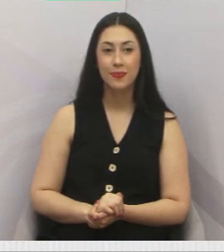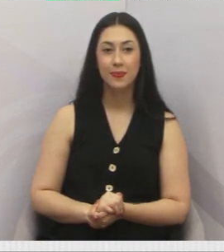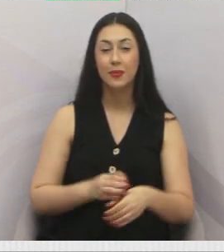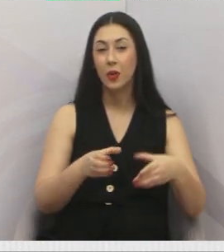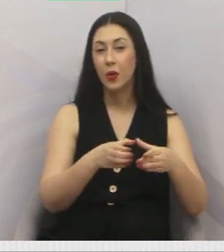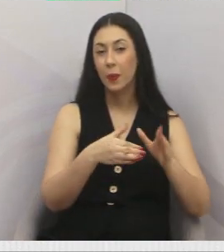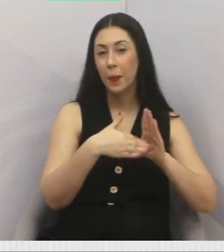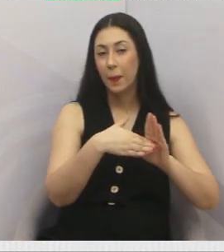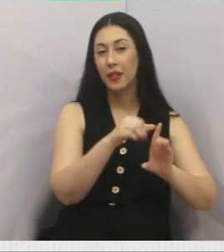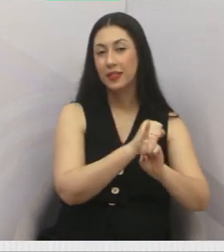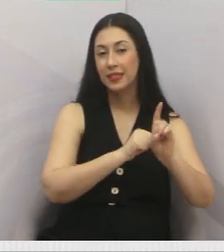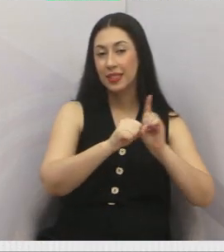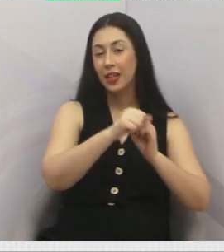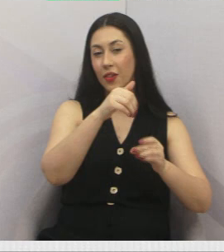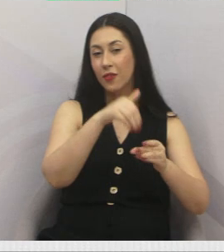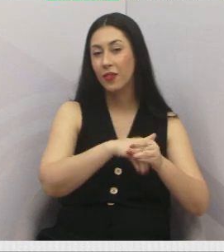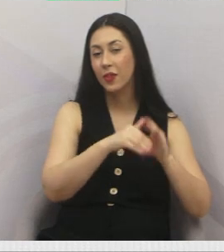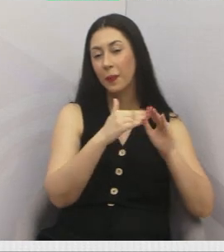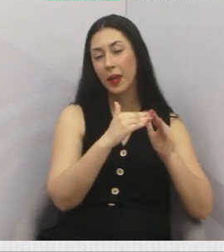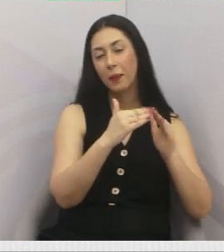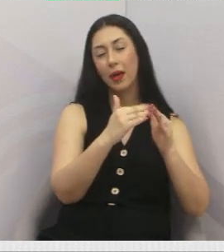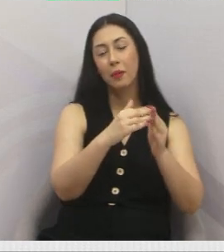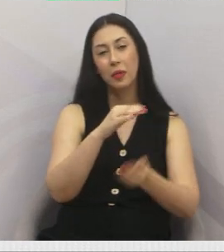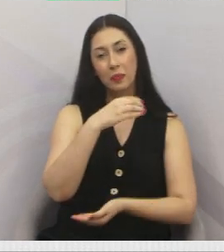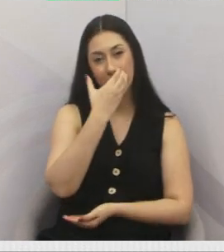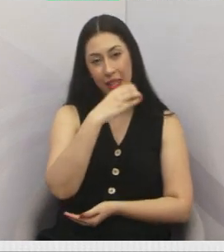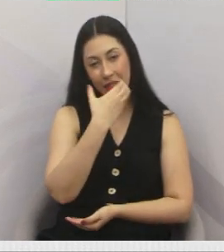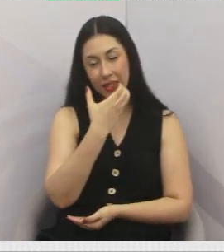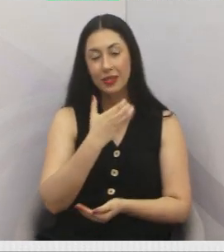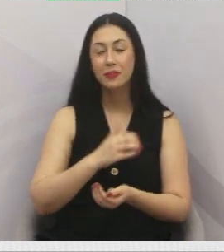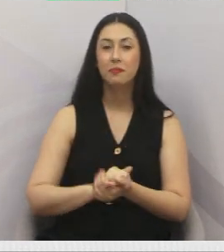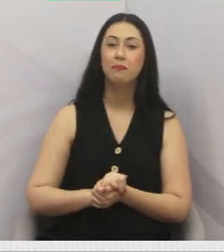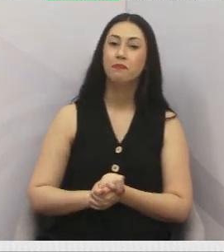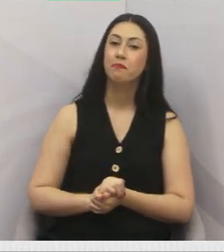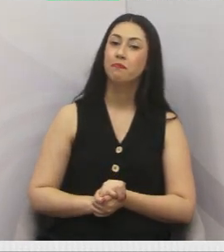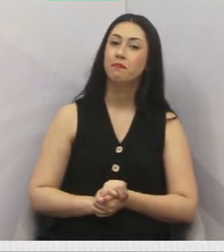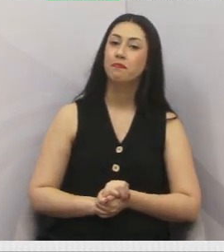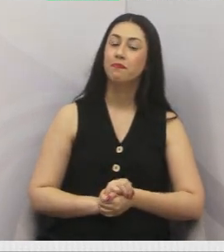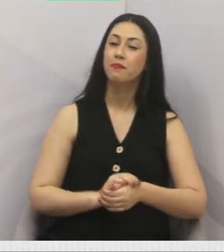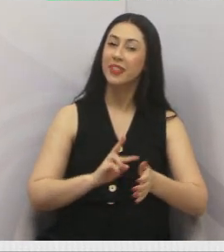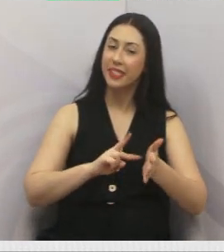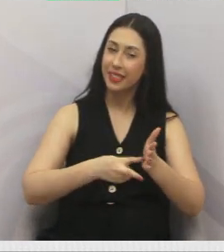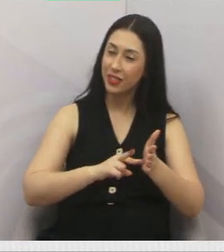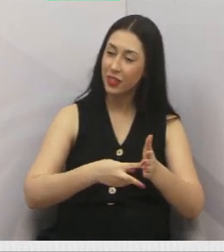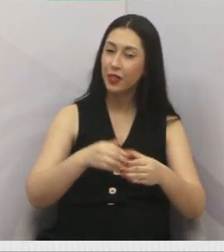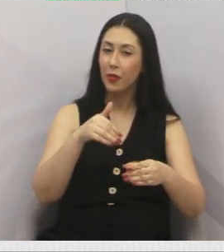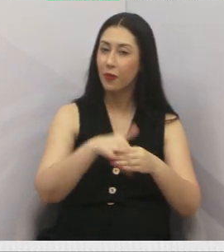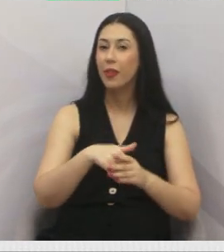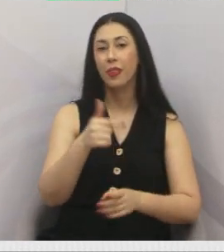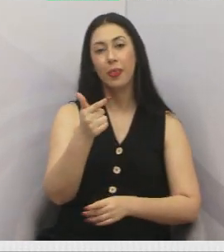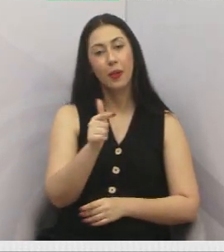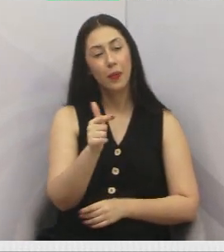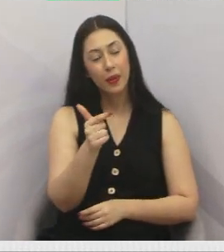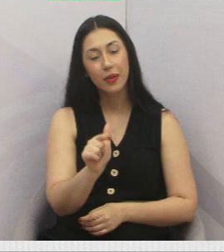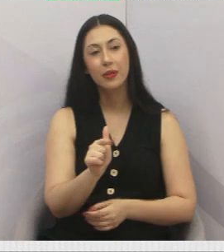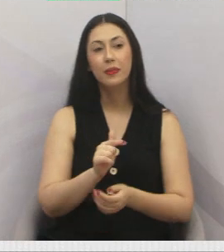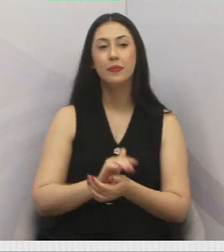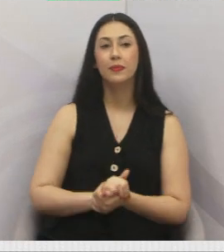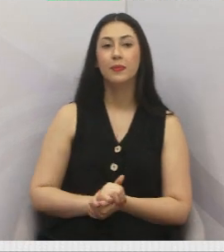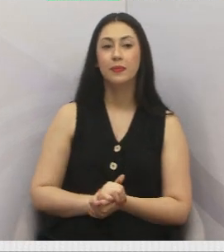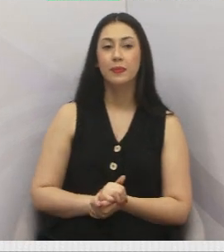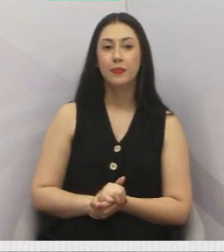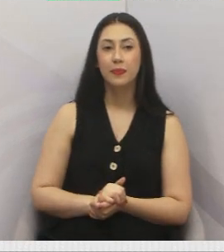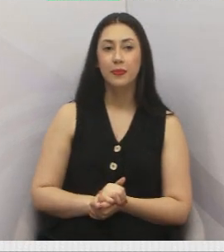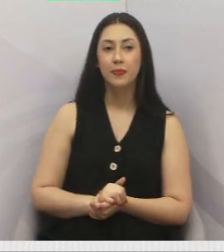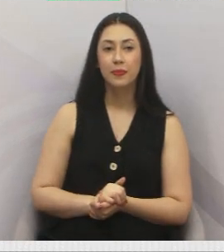Movimentos Populares, um voto para Jardim Paraíso e Jardim Holanda. Entidade de classe sindical, voto em branco.